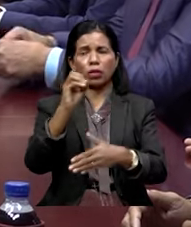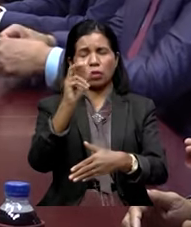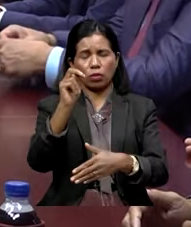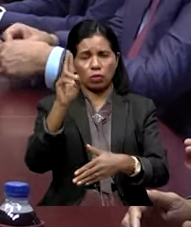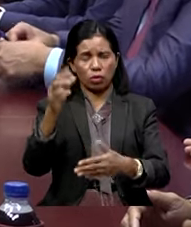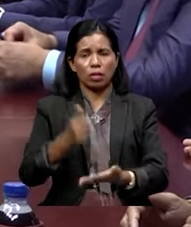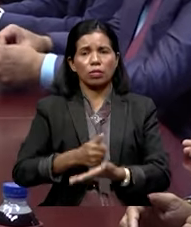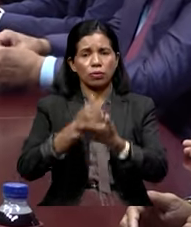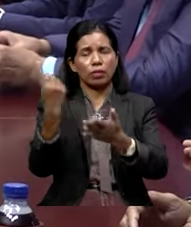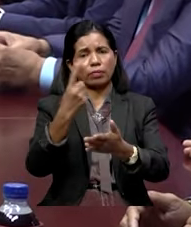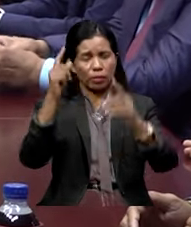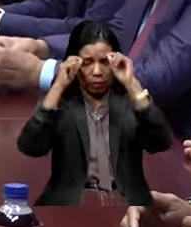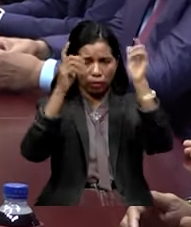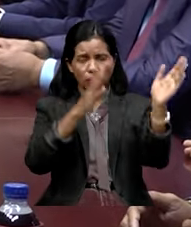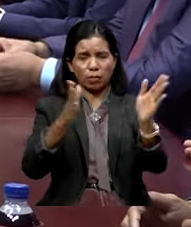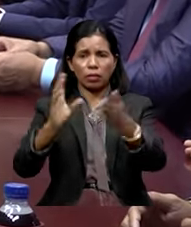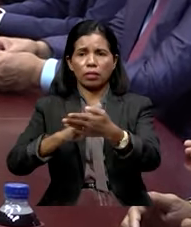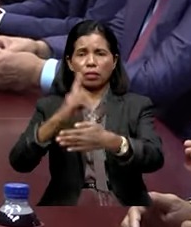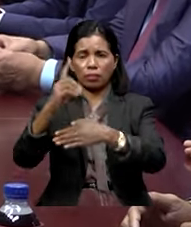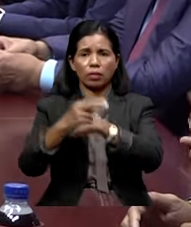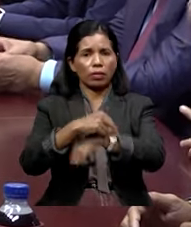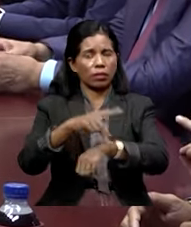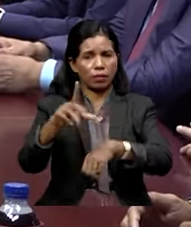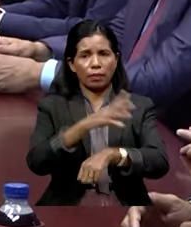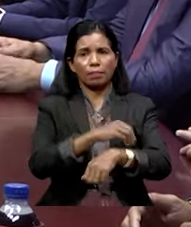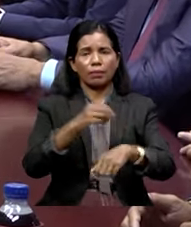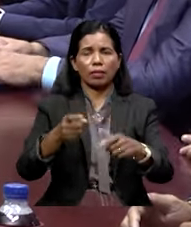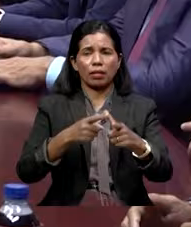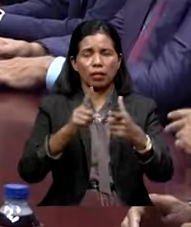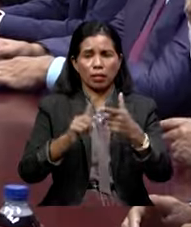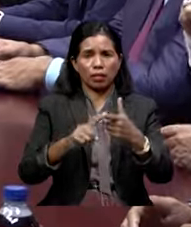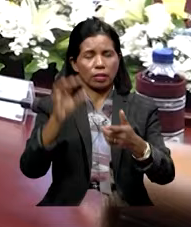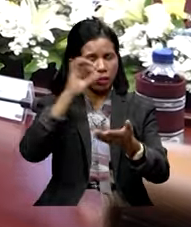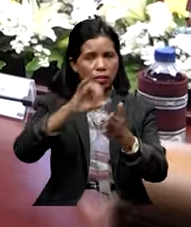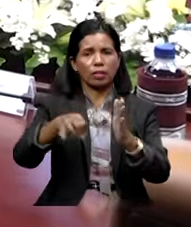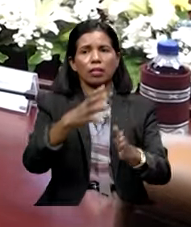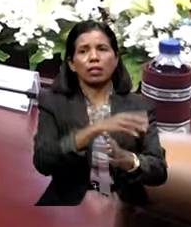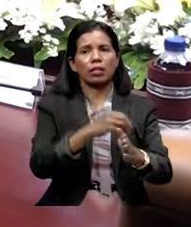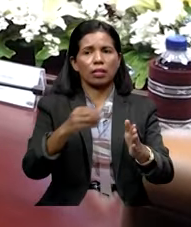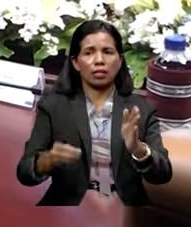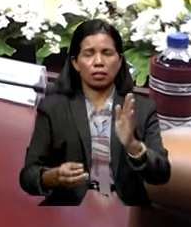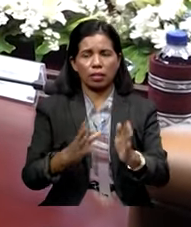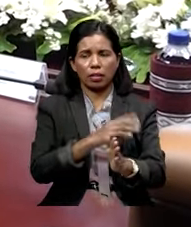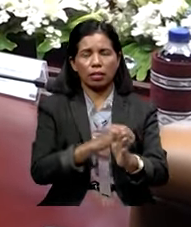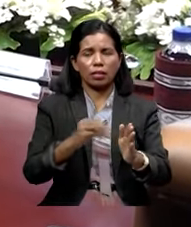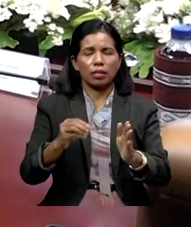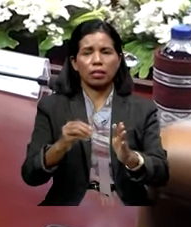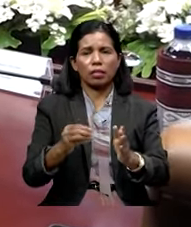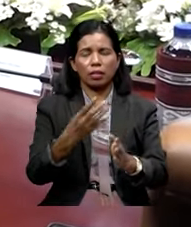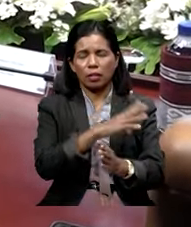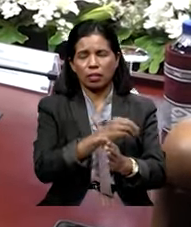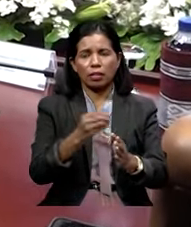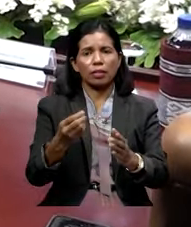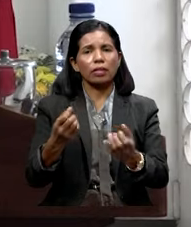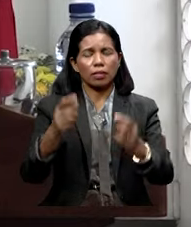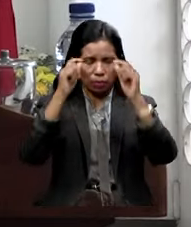na FAT em Timor-Leste e o processo de desenvolvimento nacional. E a oportunidade que temos, o secretário-geral da ONU aprecia o líder nacional Sira na luta durante todo